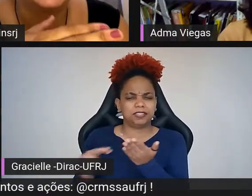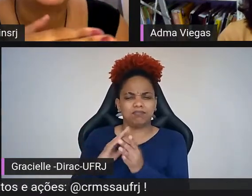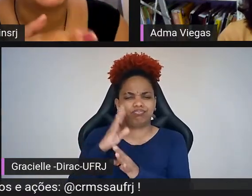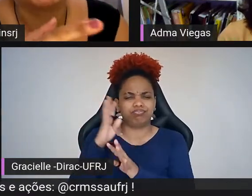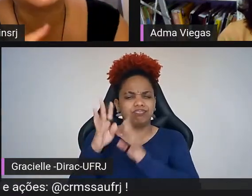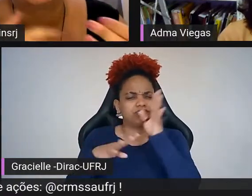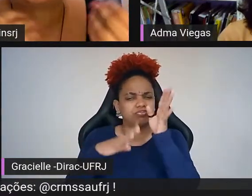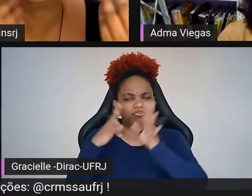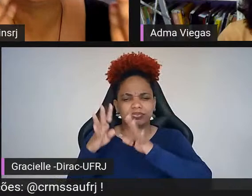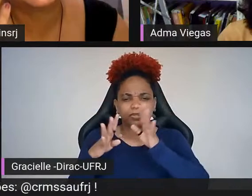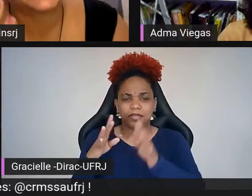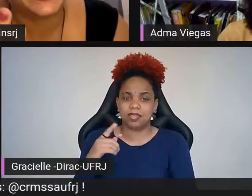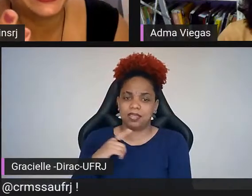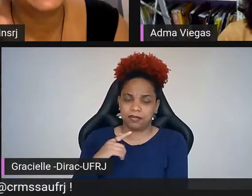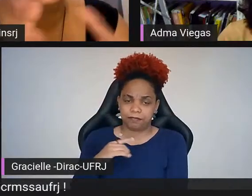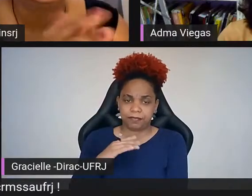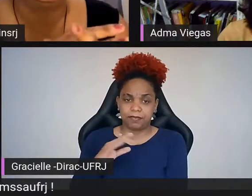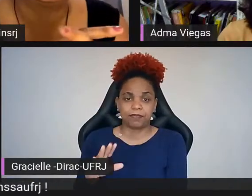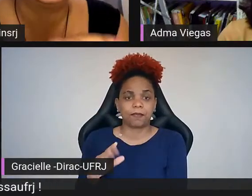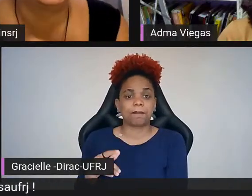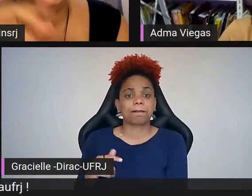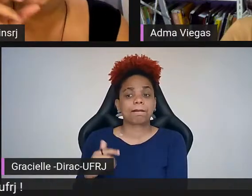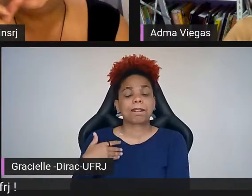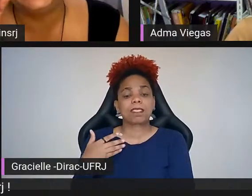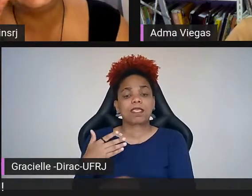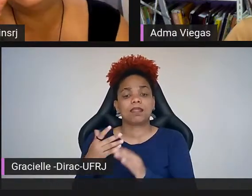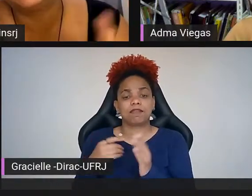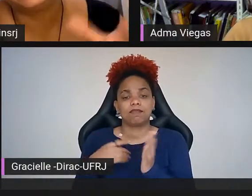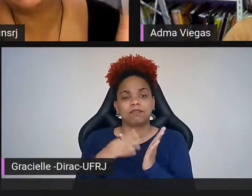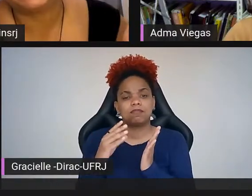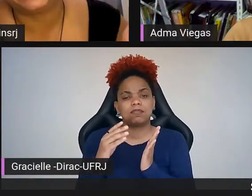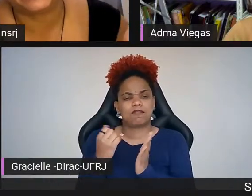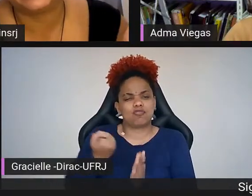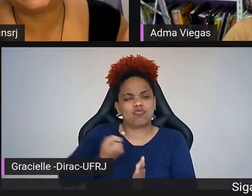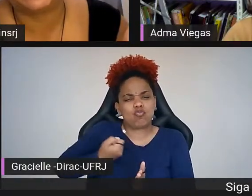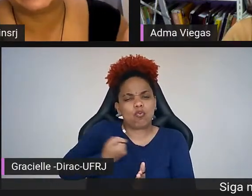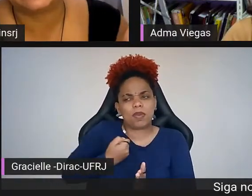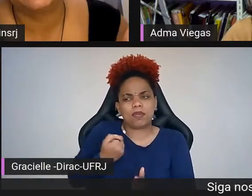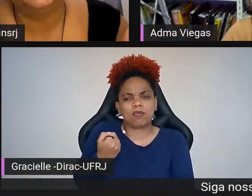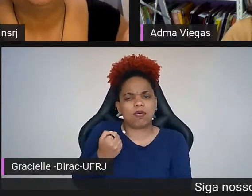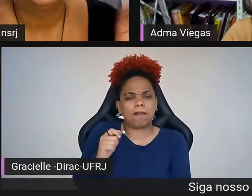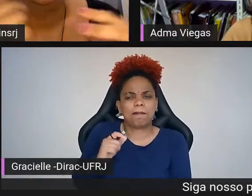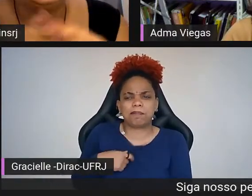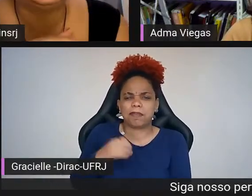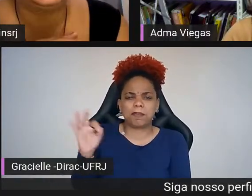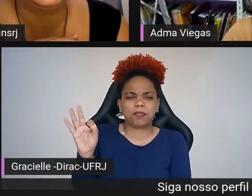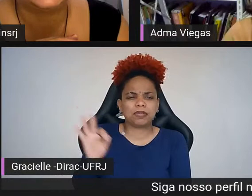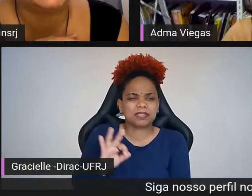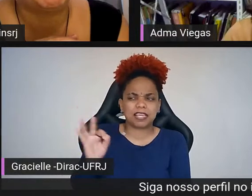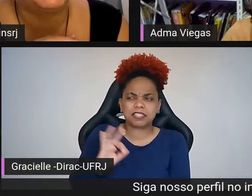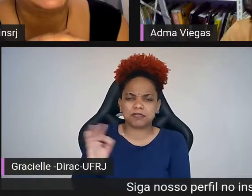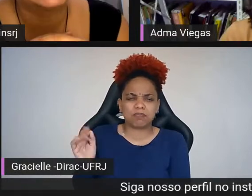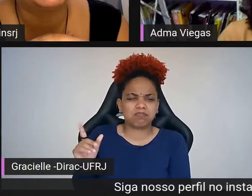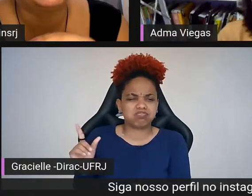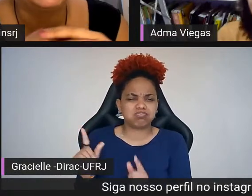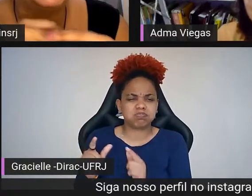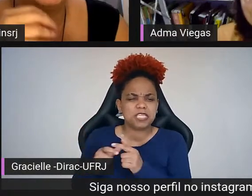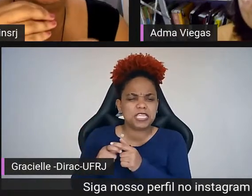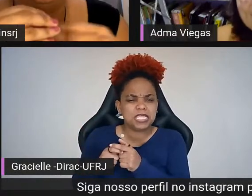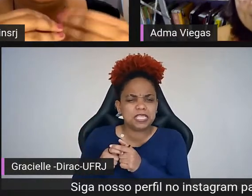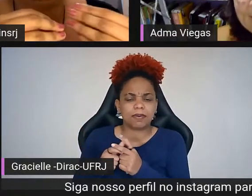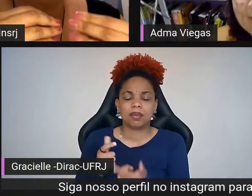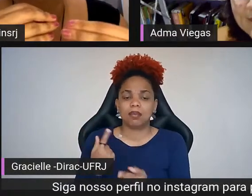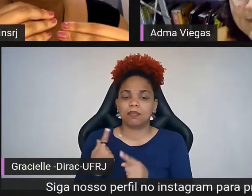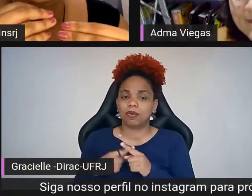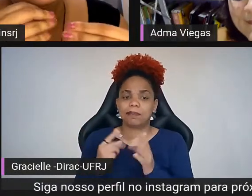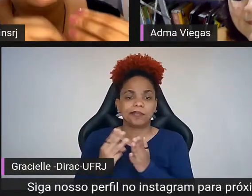fere direitos como, por exemplo, a privacidade, e traz um número mínimo de LGBTQIs no Brasil. E porque essa metodologia